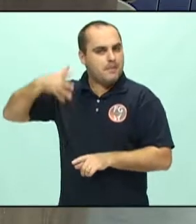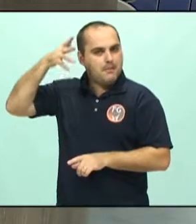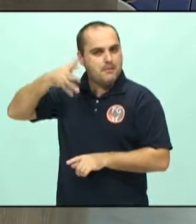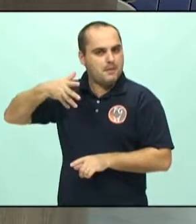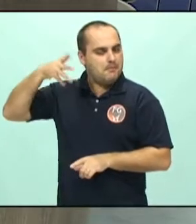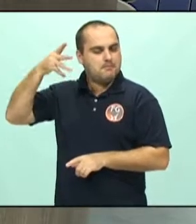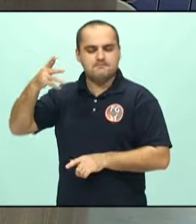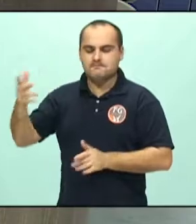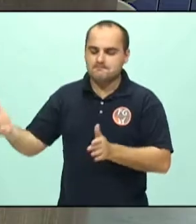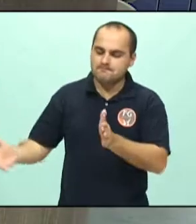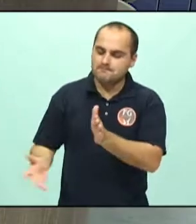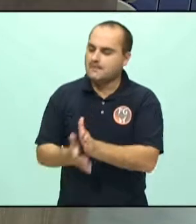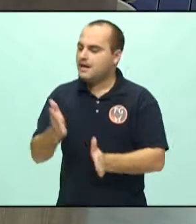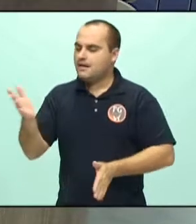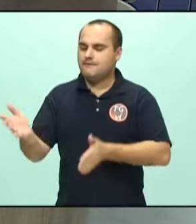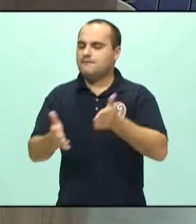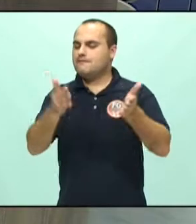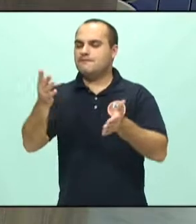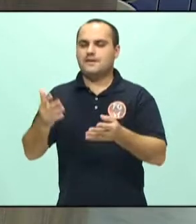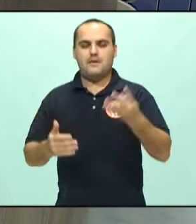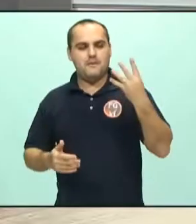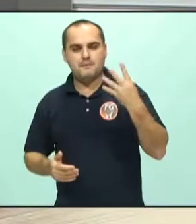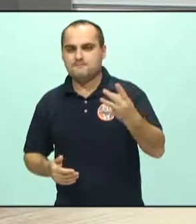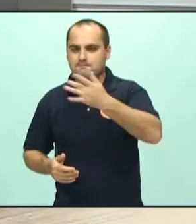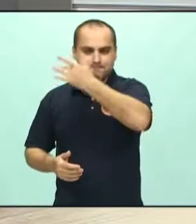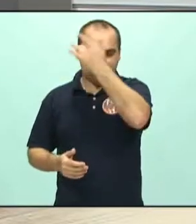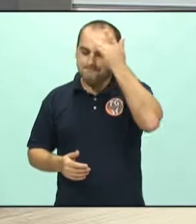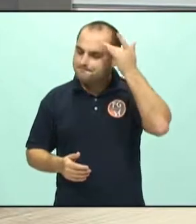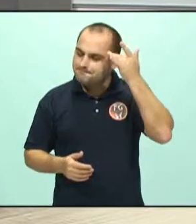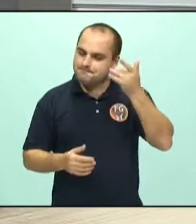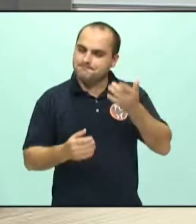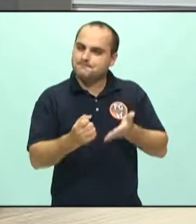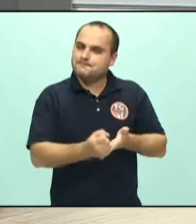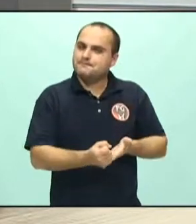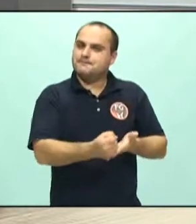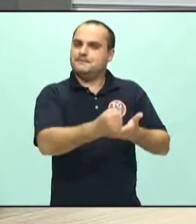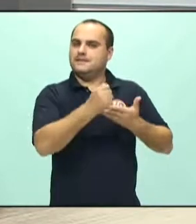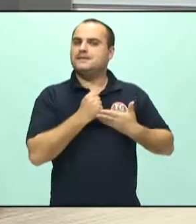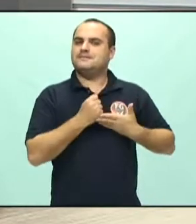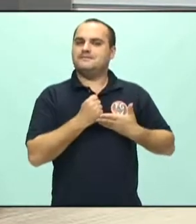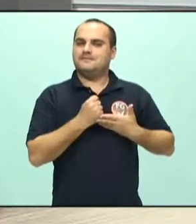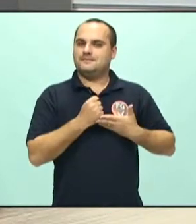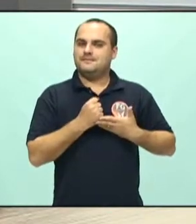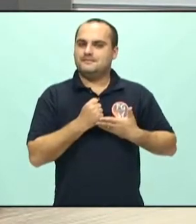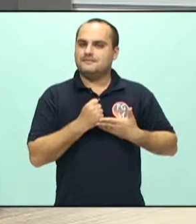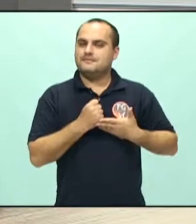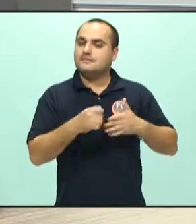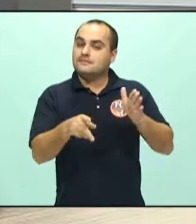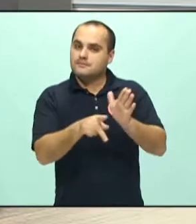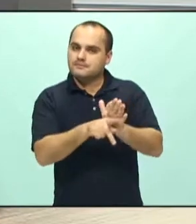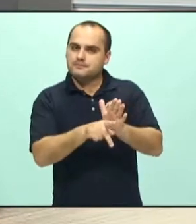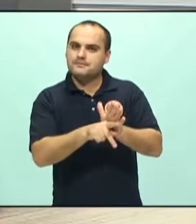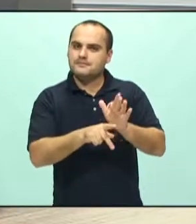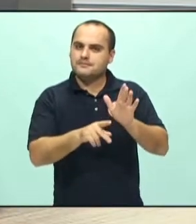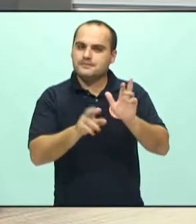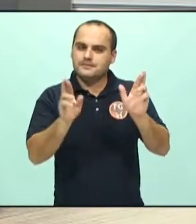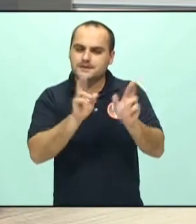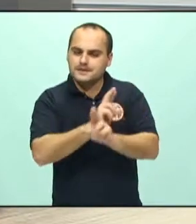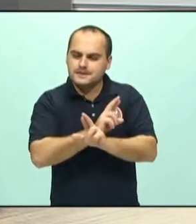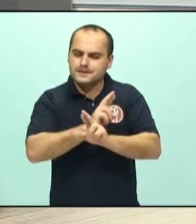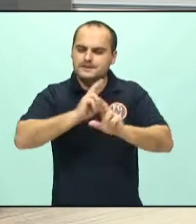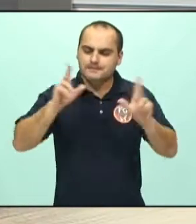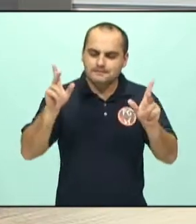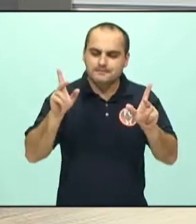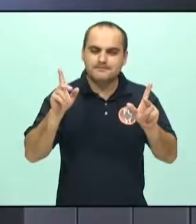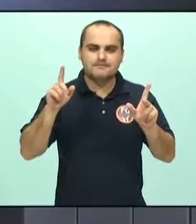maravilhoso contar com essas 4 personalidades que contribuíram, trouxeram assim um olhar único e uma riqueza ímpar